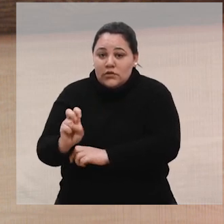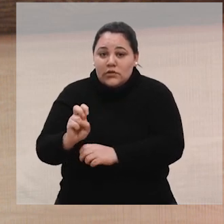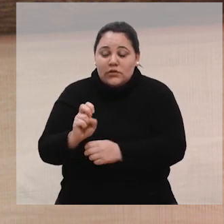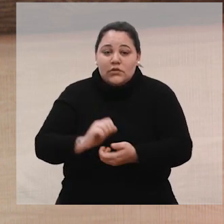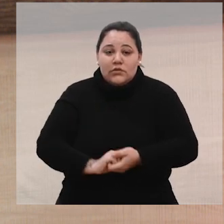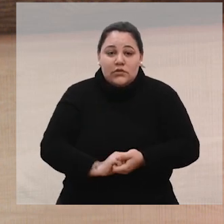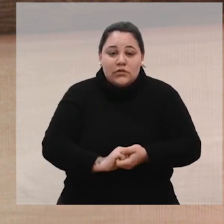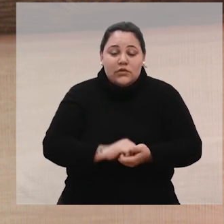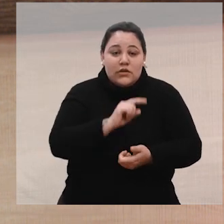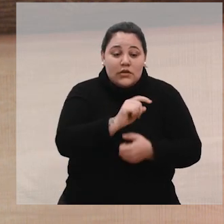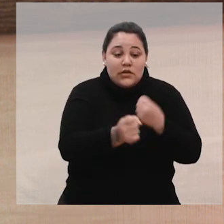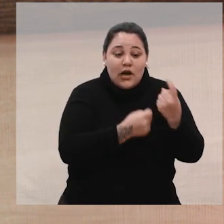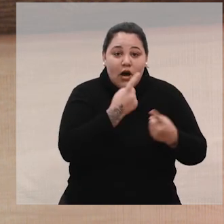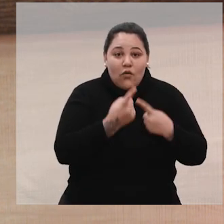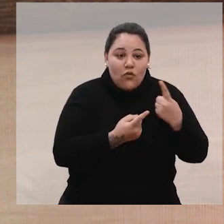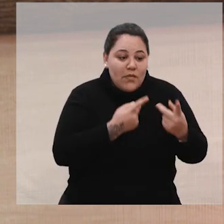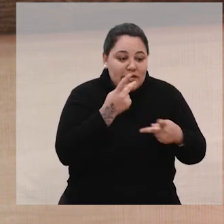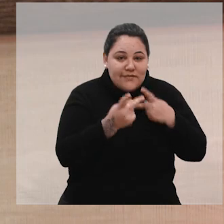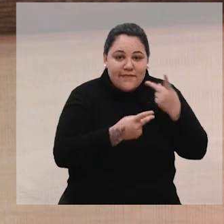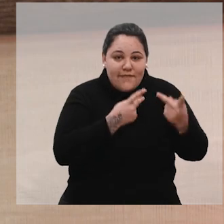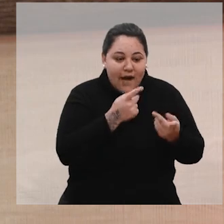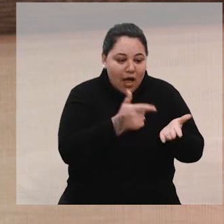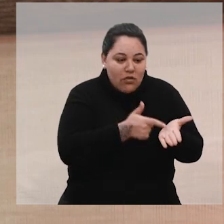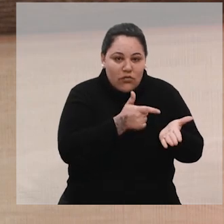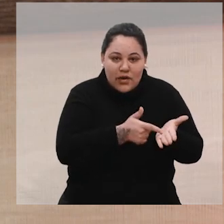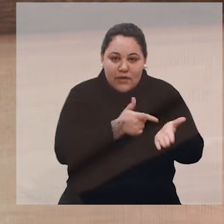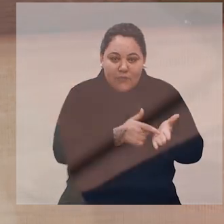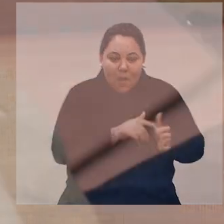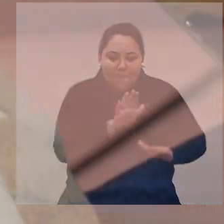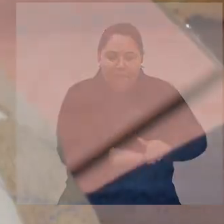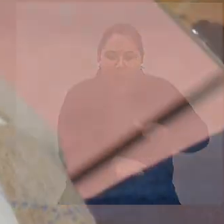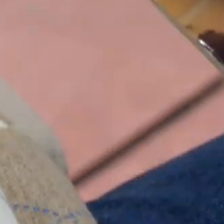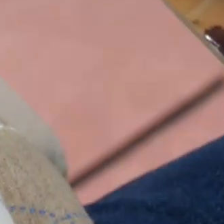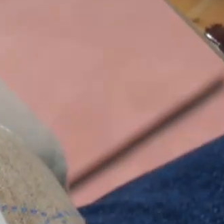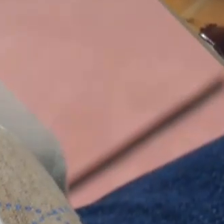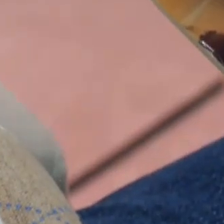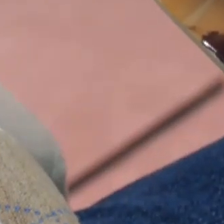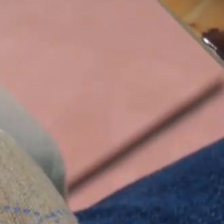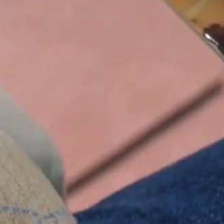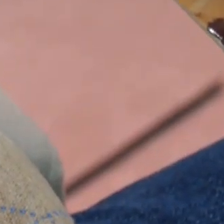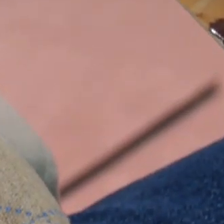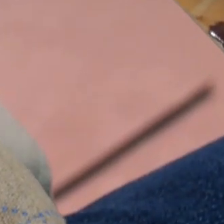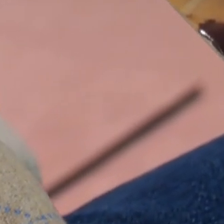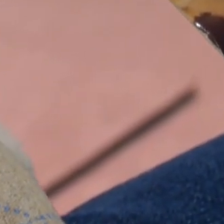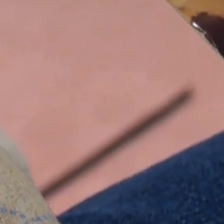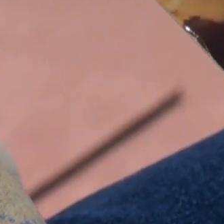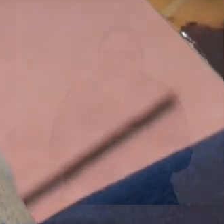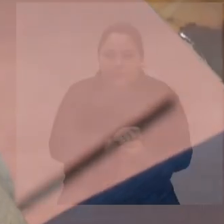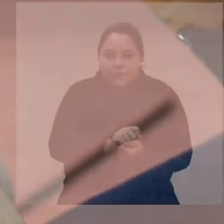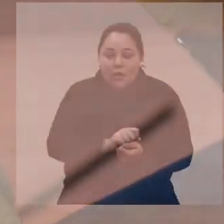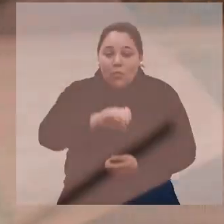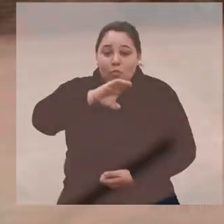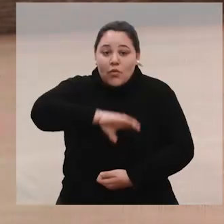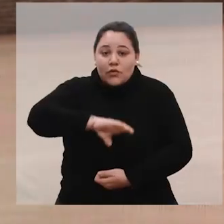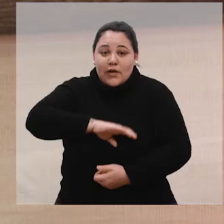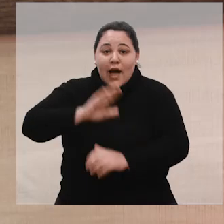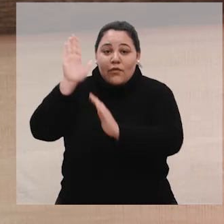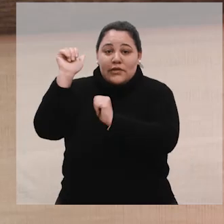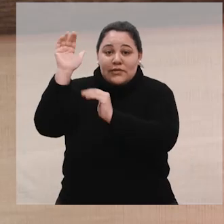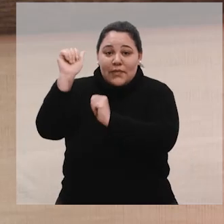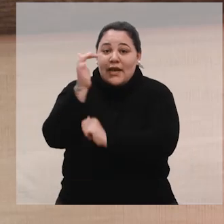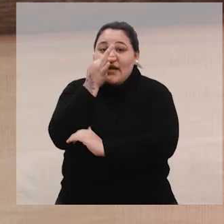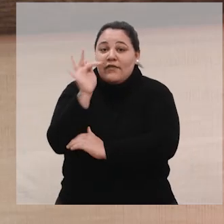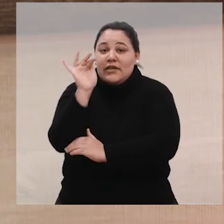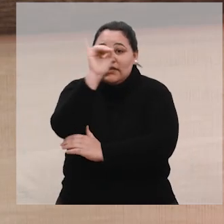um dos lados. Esses são alguns dos trechos de Pés no Mundo, Portugal, Espanha, França e